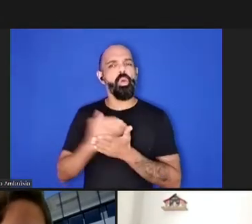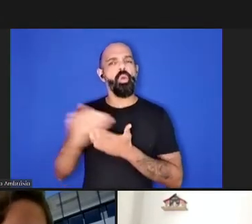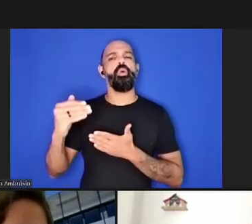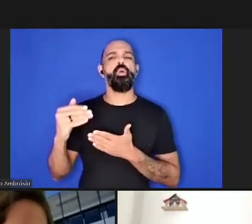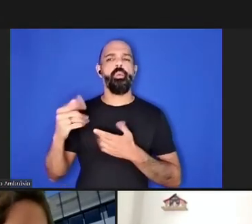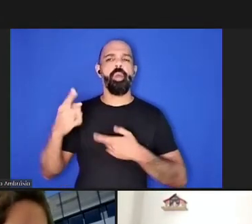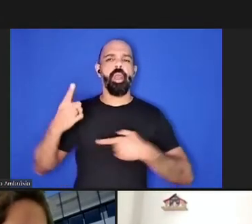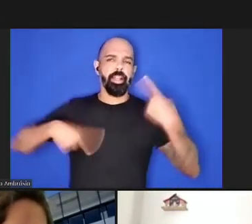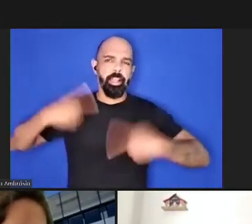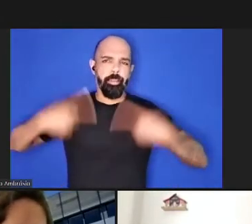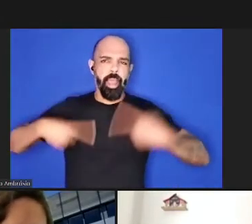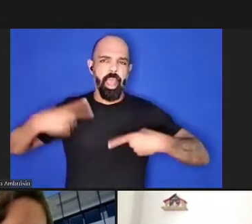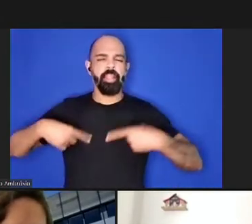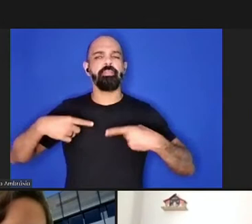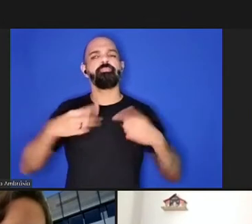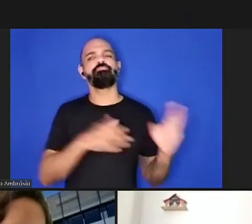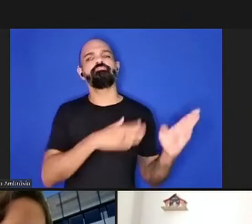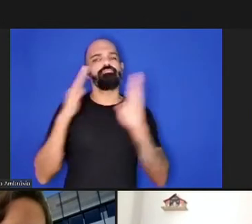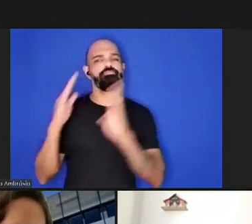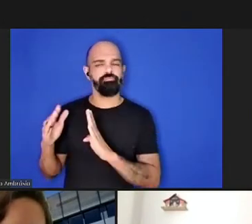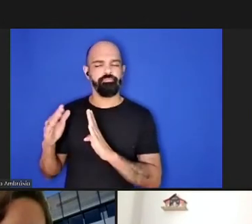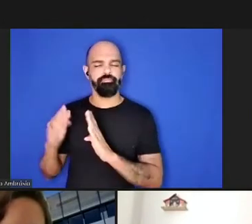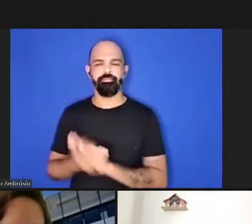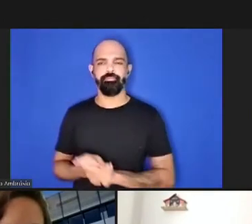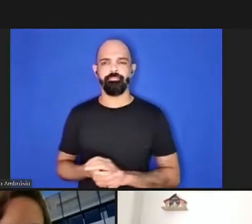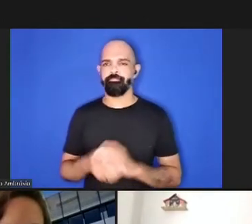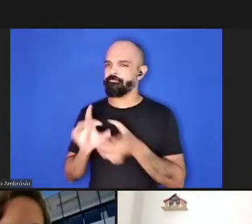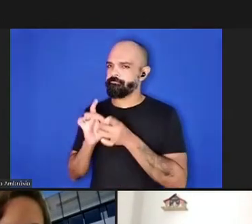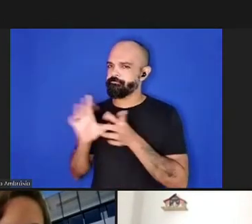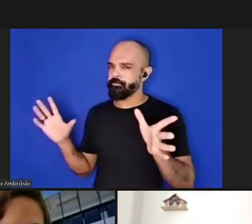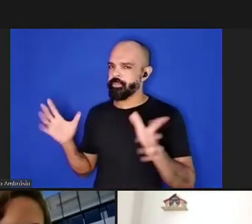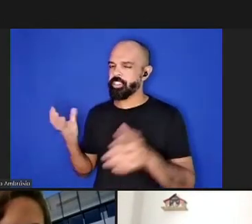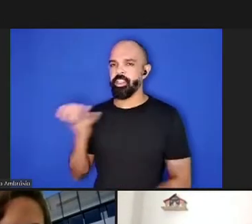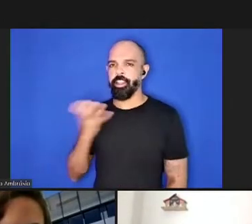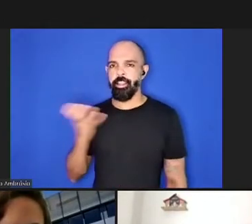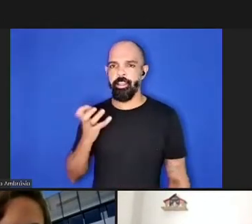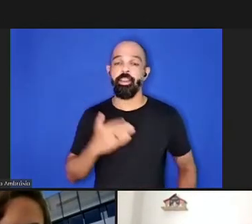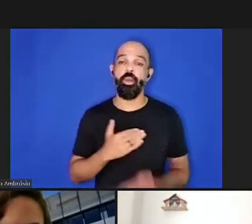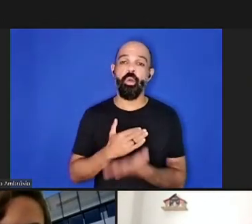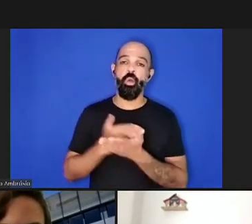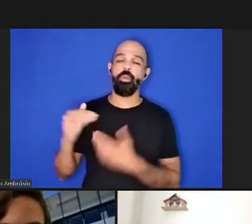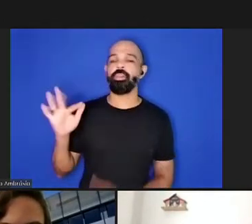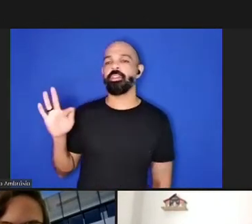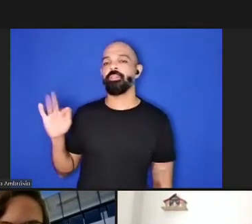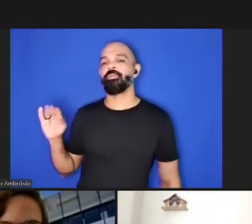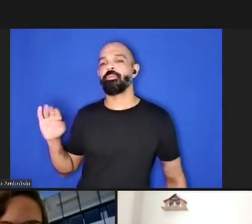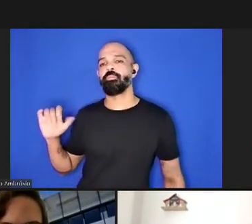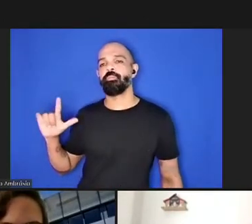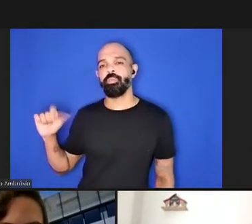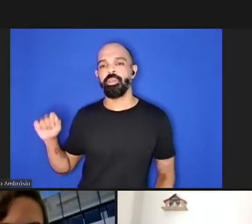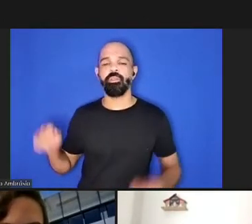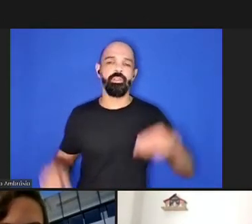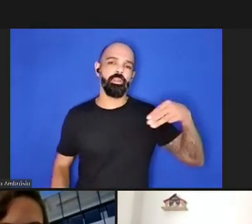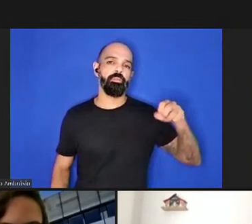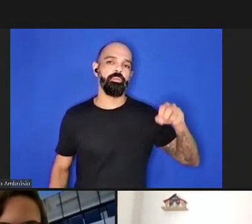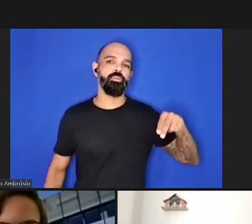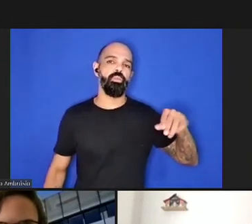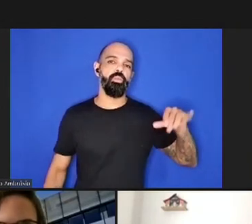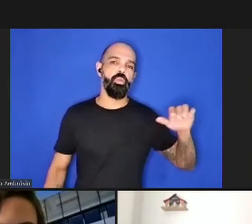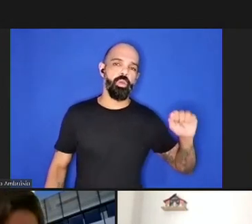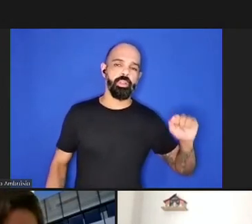debates para passarmos para a próxima etapa. Fiquem à vontade, quem quiser começar, Fabiola, Mônica, a própria professora Heloísa.